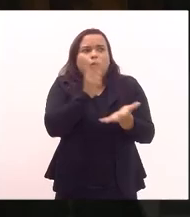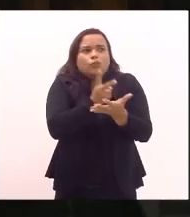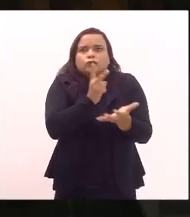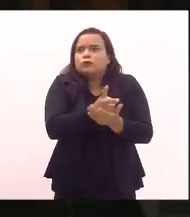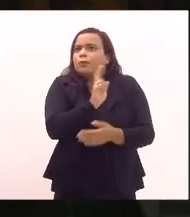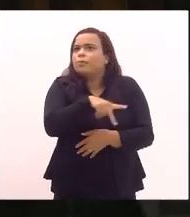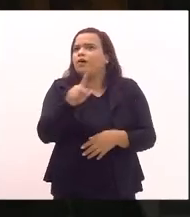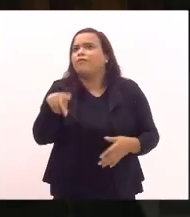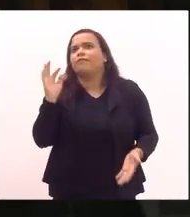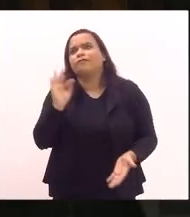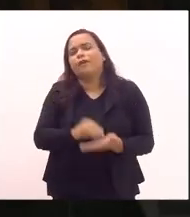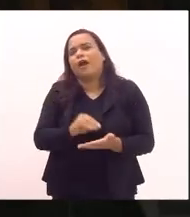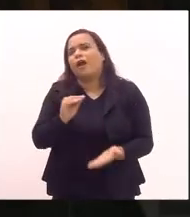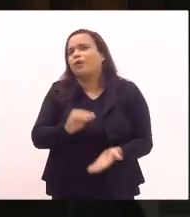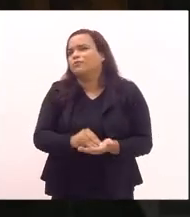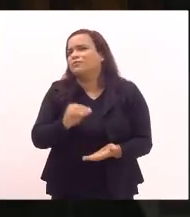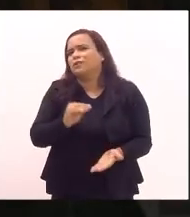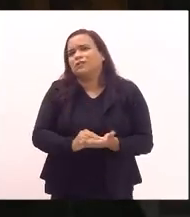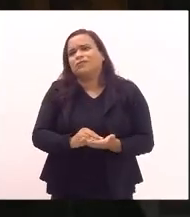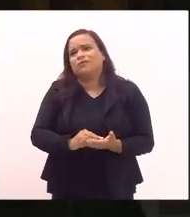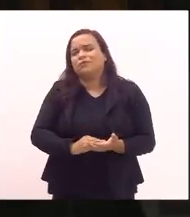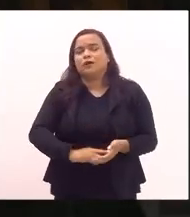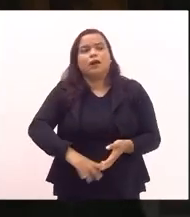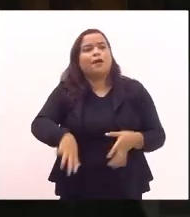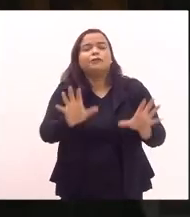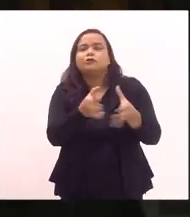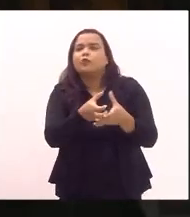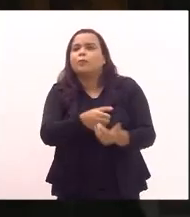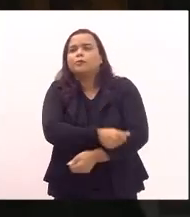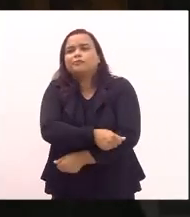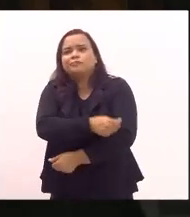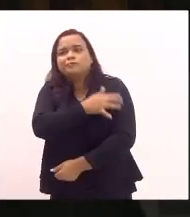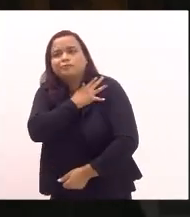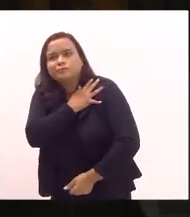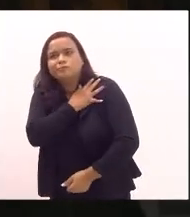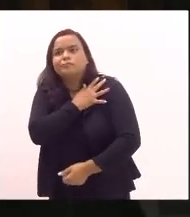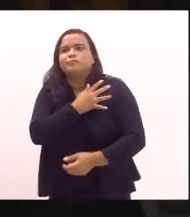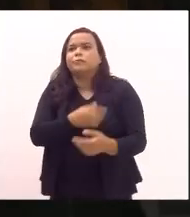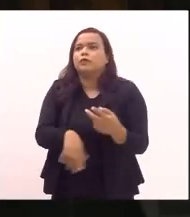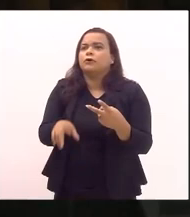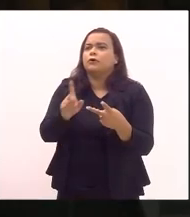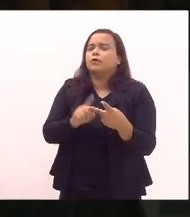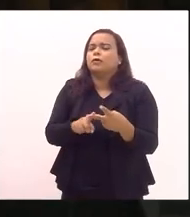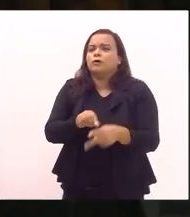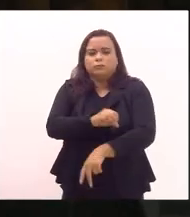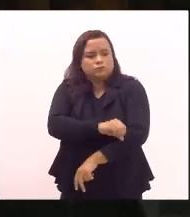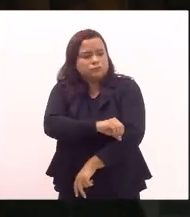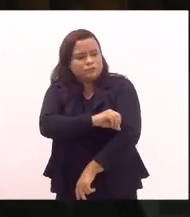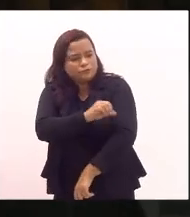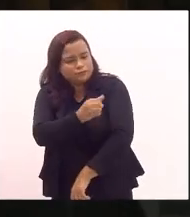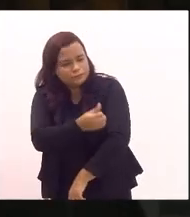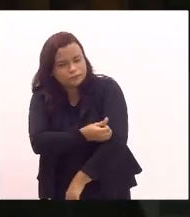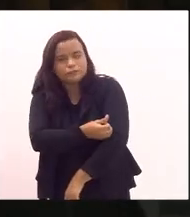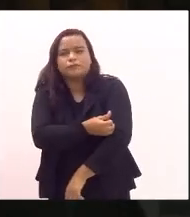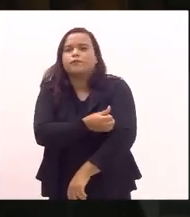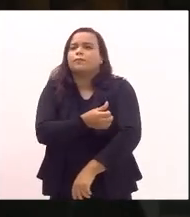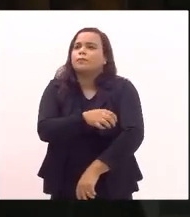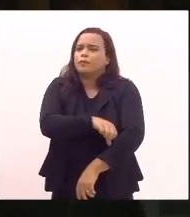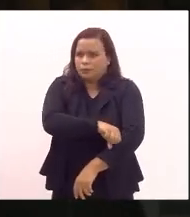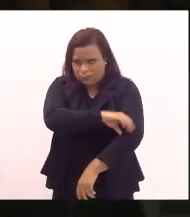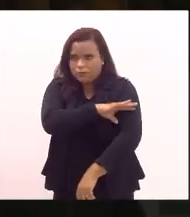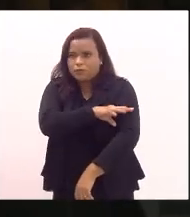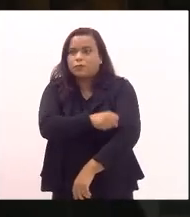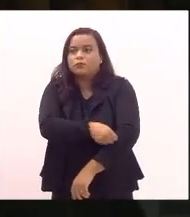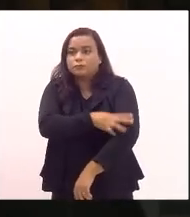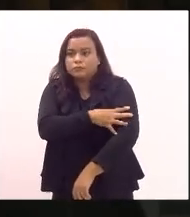professor turmas de Ensino Médio turmas de Ensino Fundamental a Faetec vejo uma crise hoje na Instituição